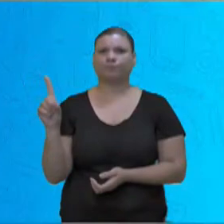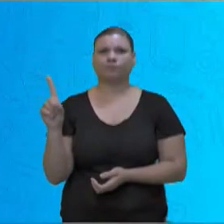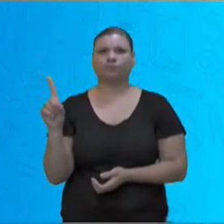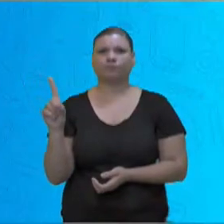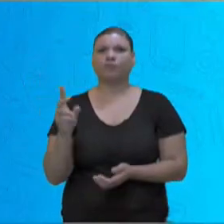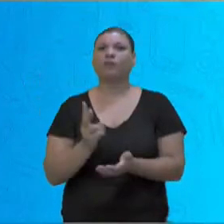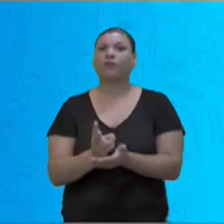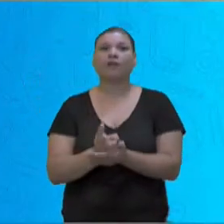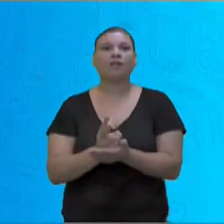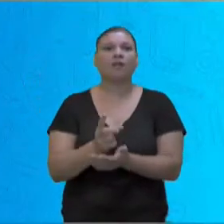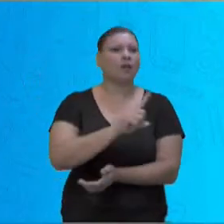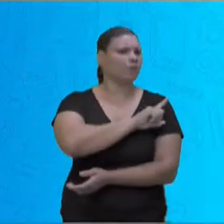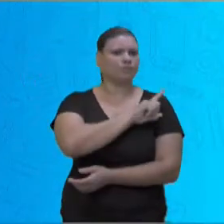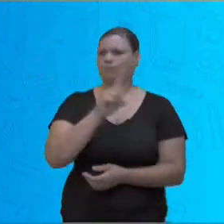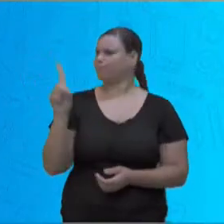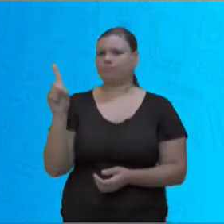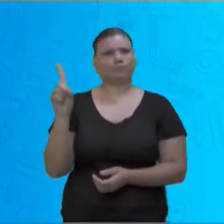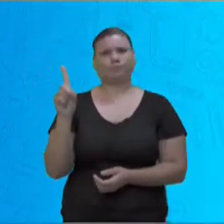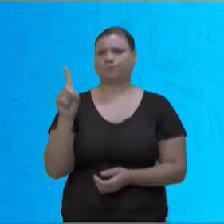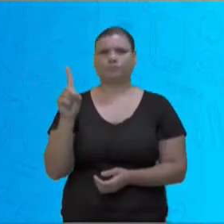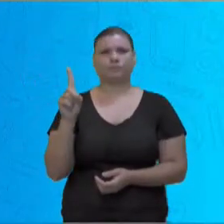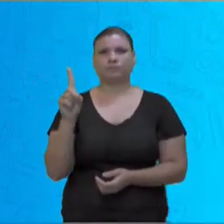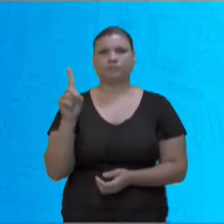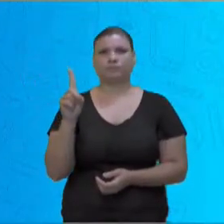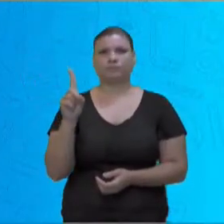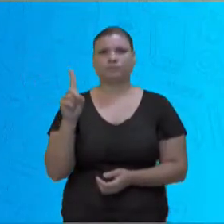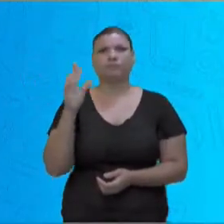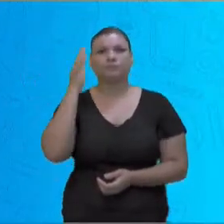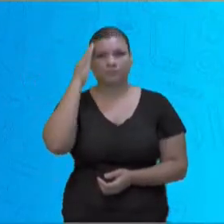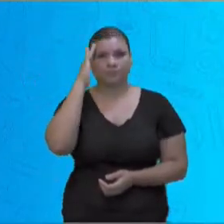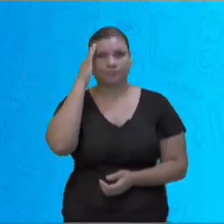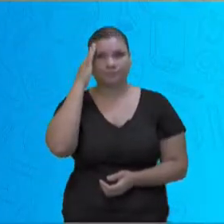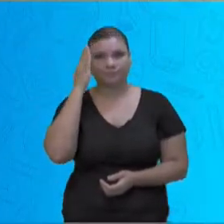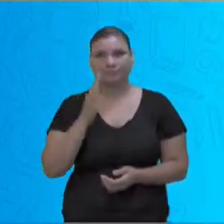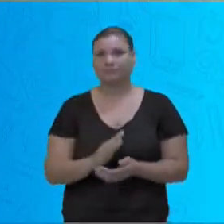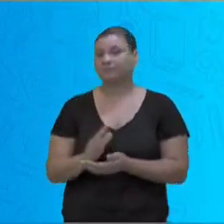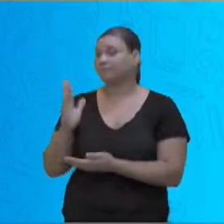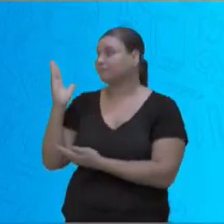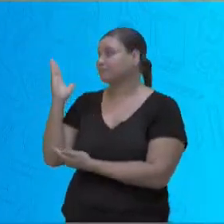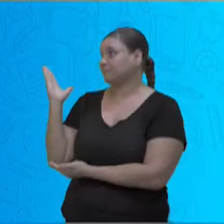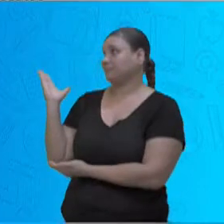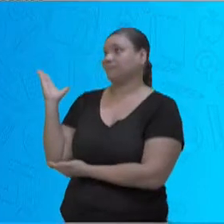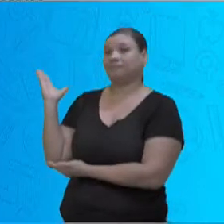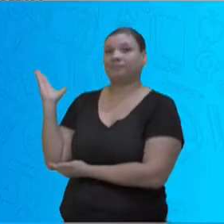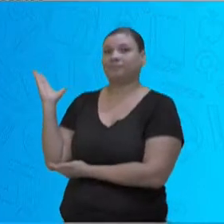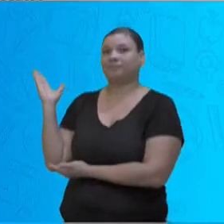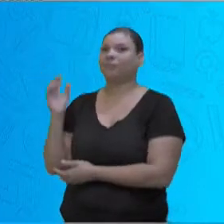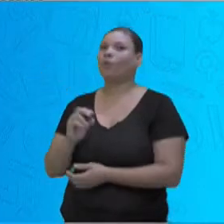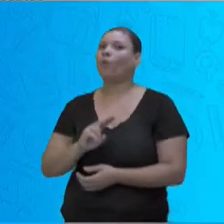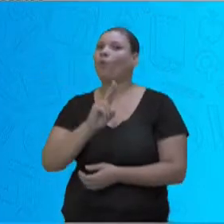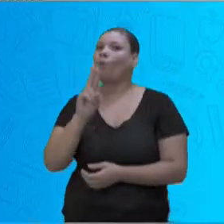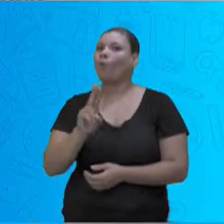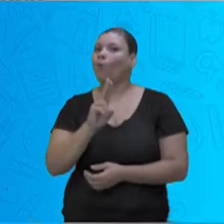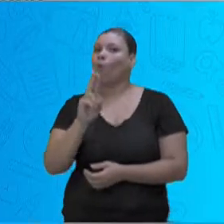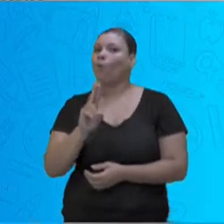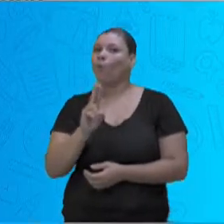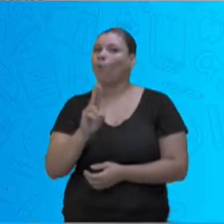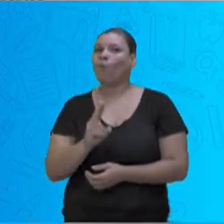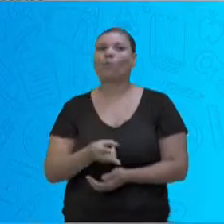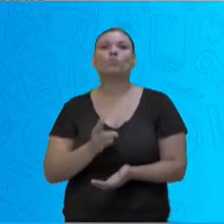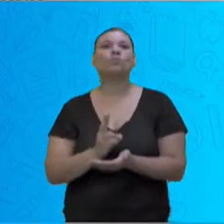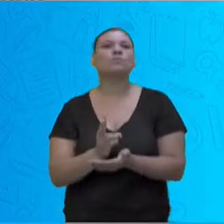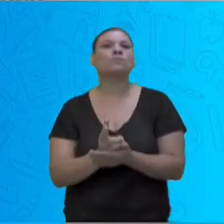é de no, negative. Nós vamos negar. Então, quando a gente vai negar, nós precisamos dos